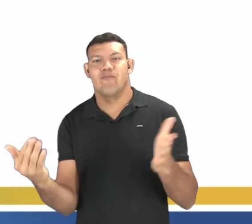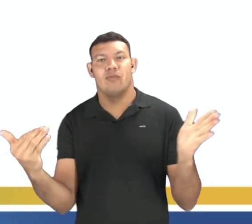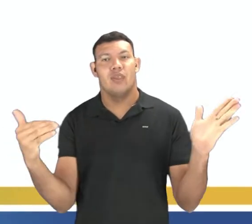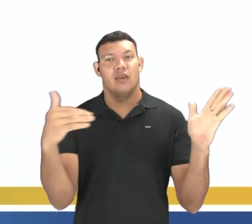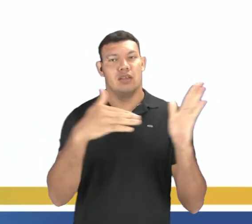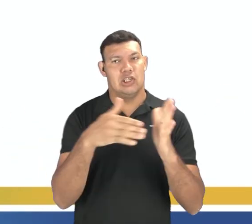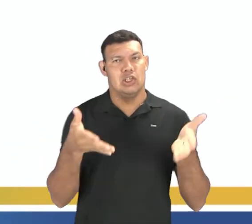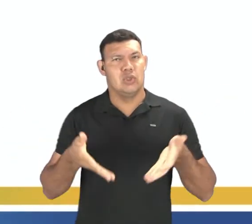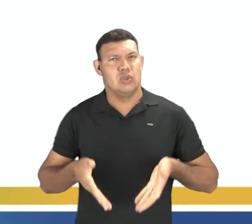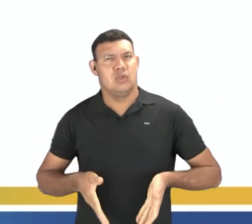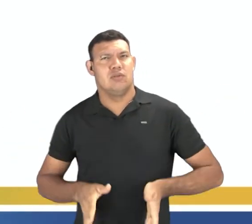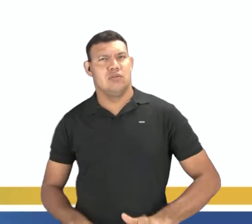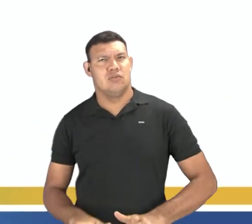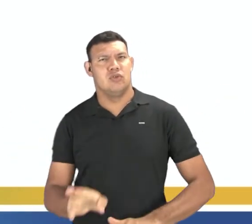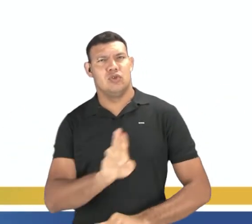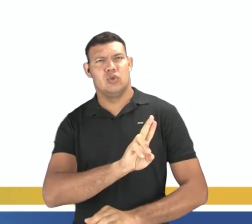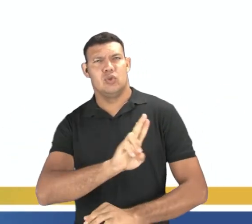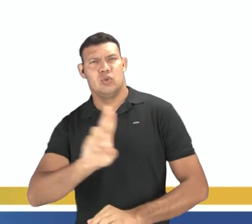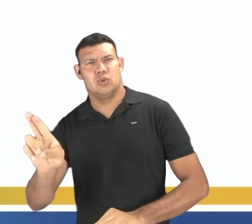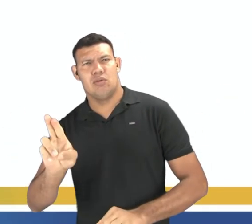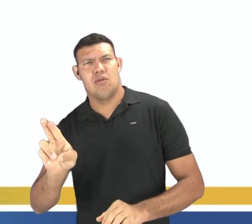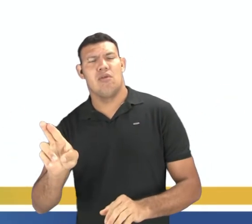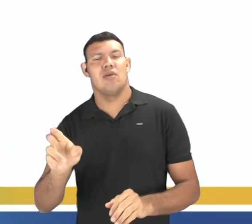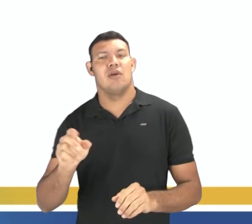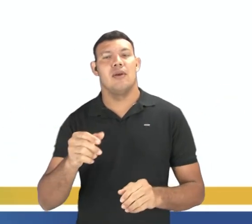durante 38 semanas da gestação.